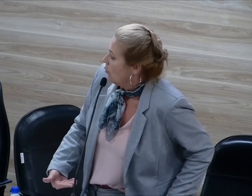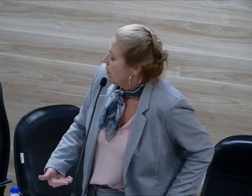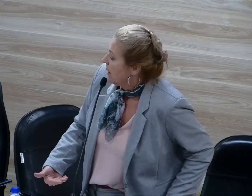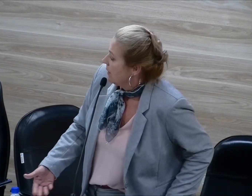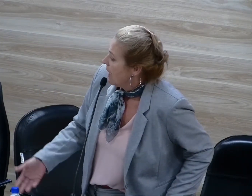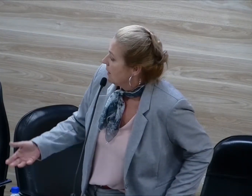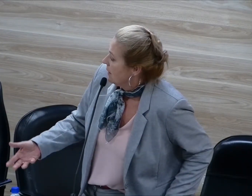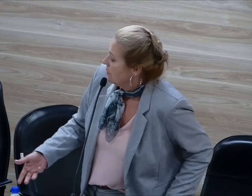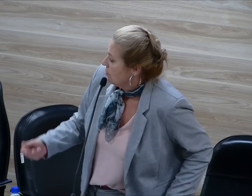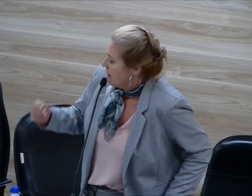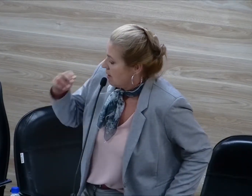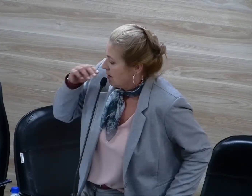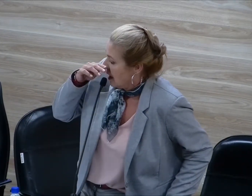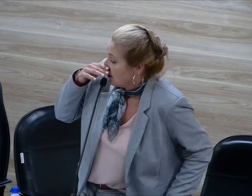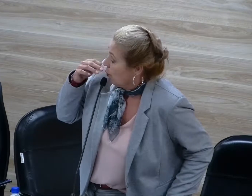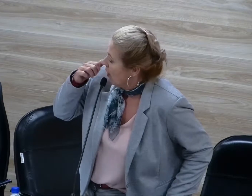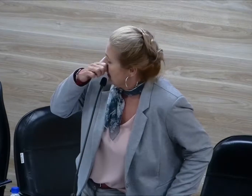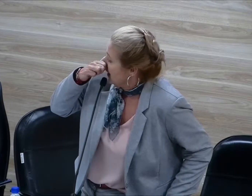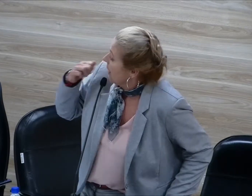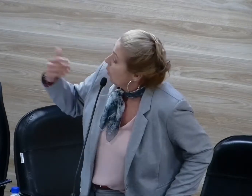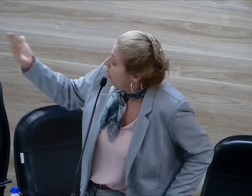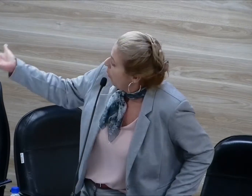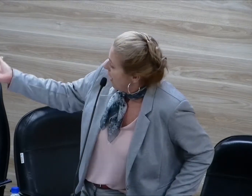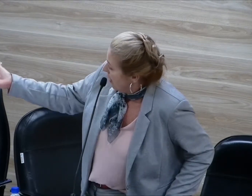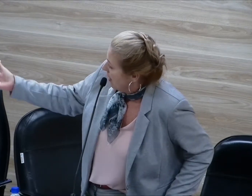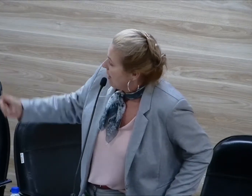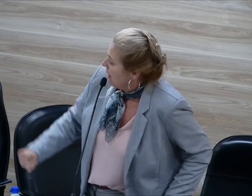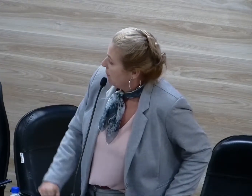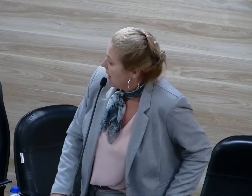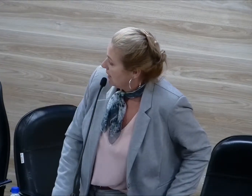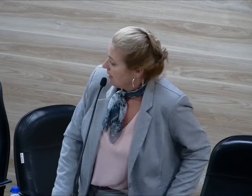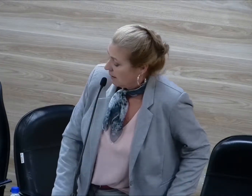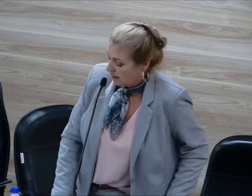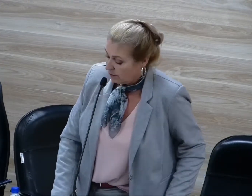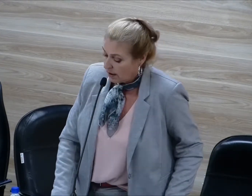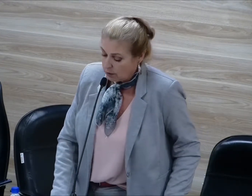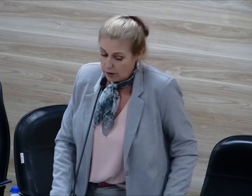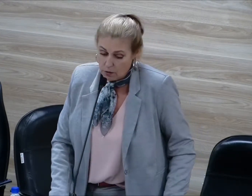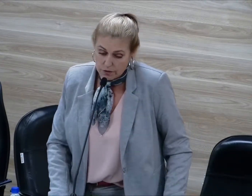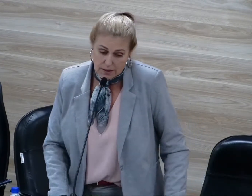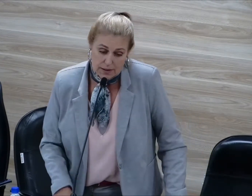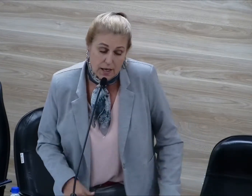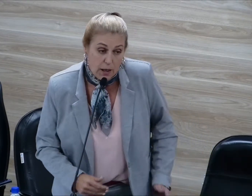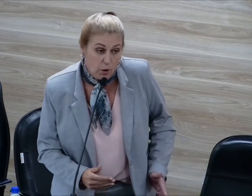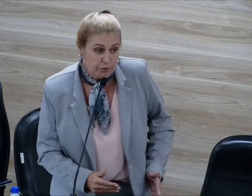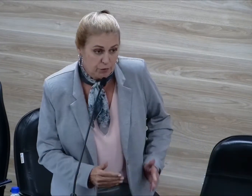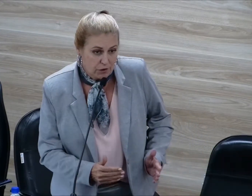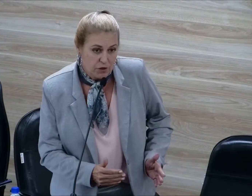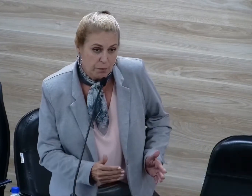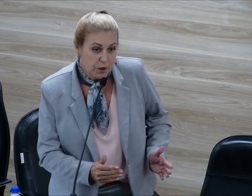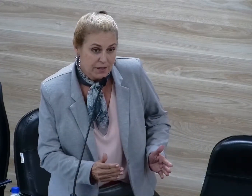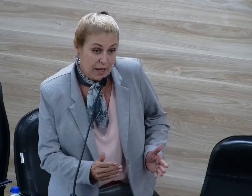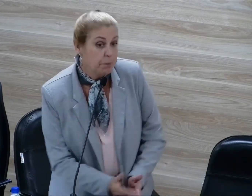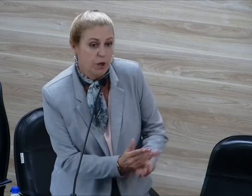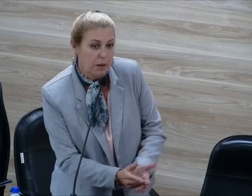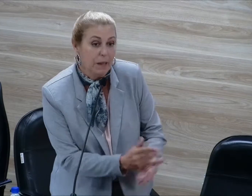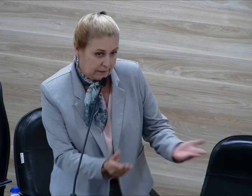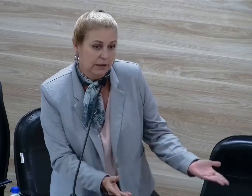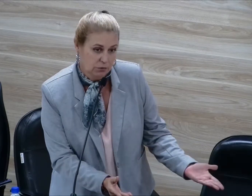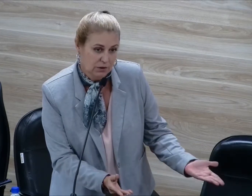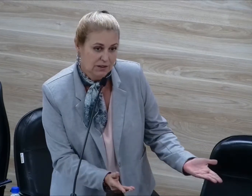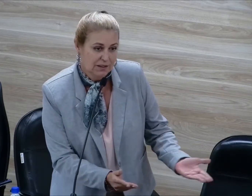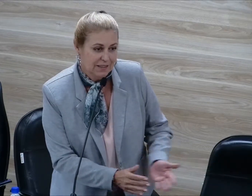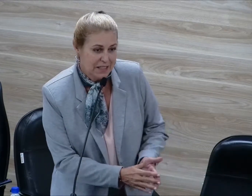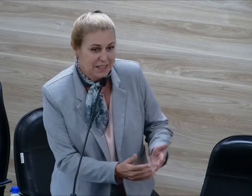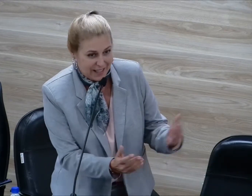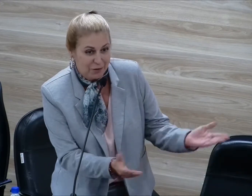ser regulamentada dentro das normas e com a emenda da vereadora Constância. É óbvio, não se pode sair por aí